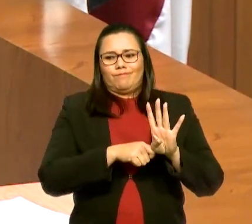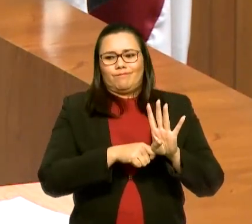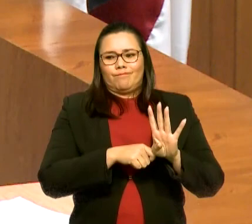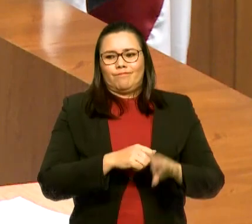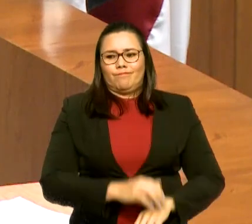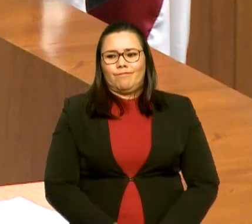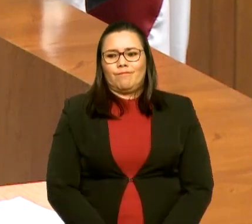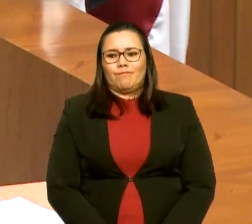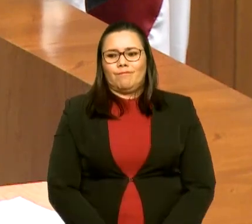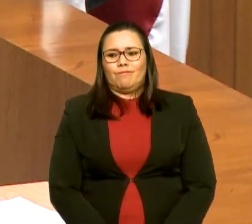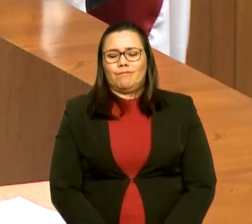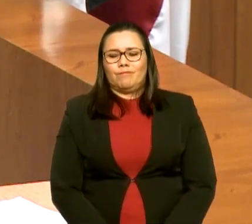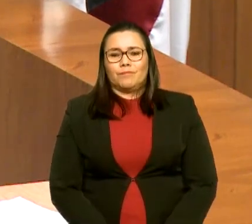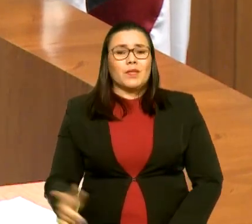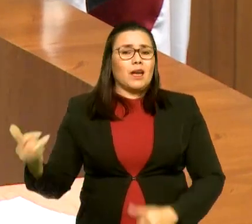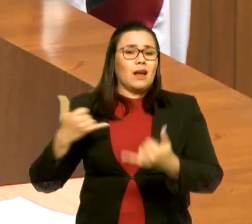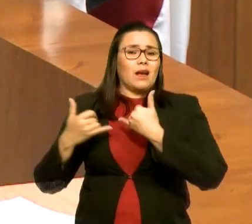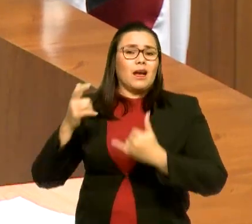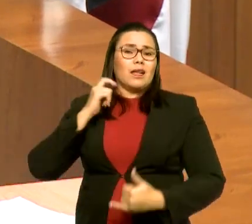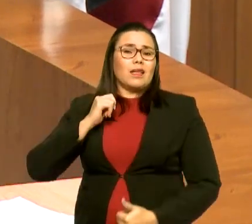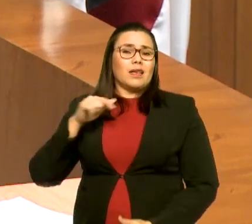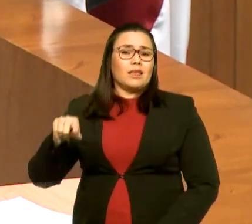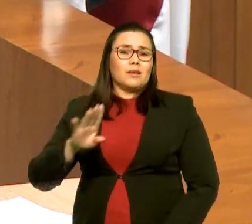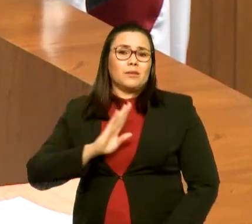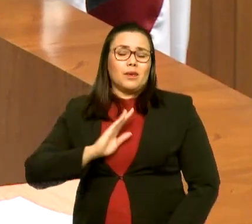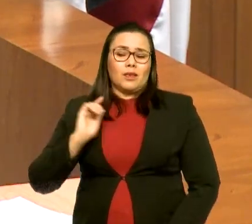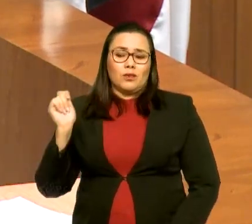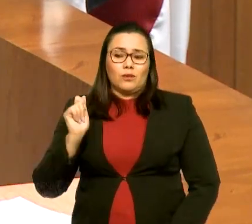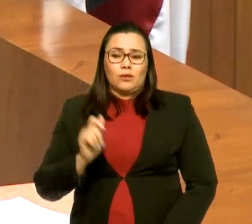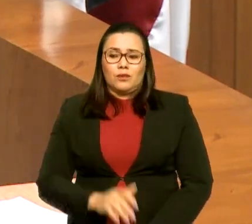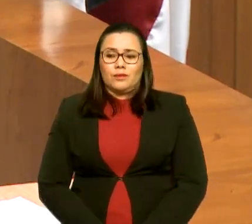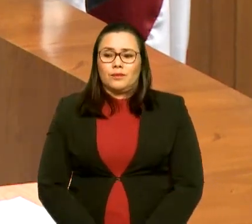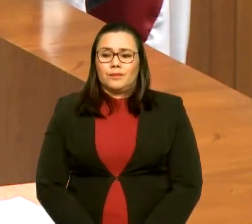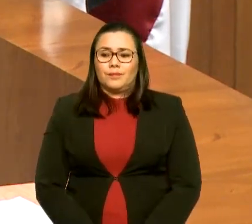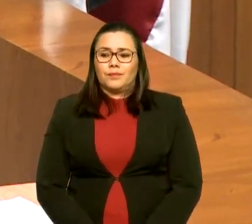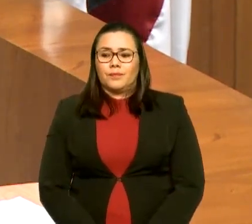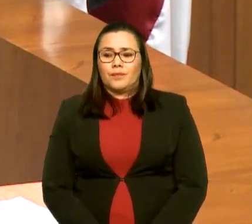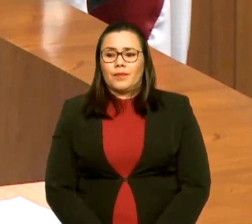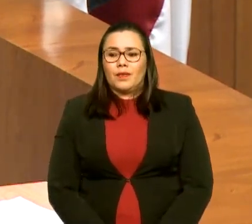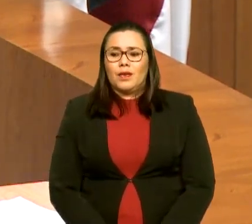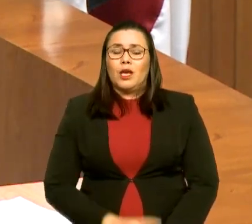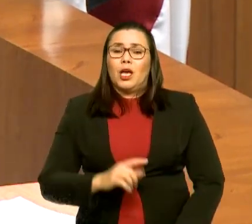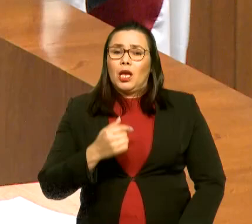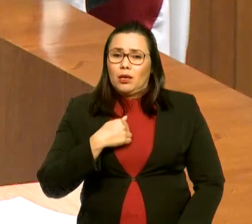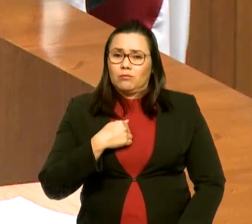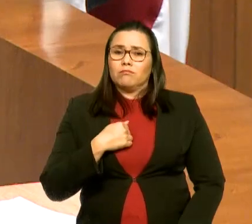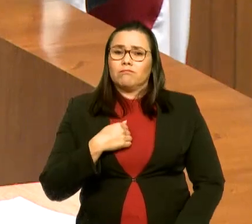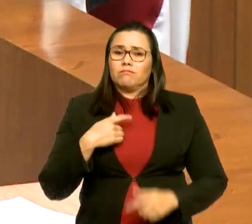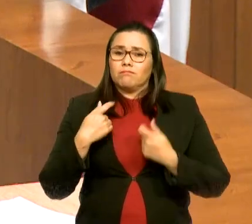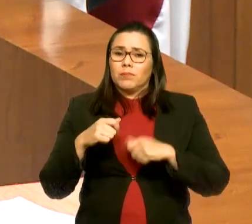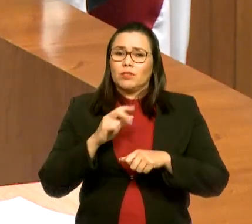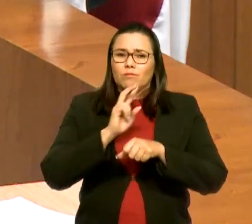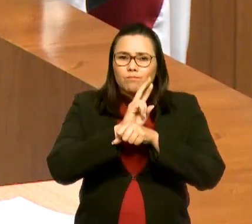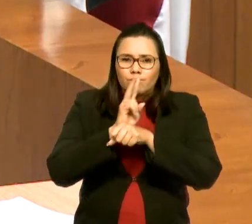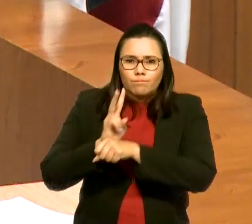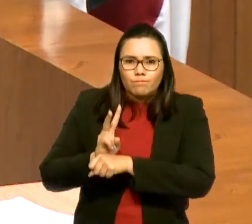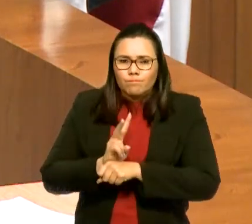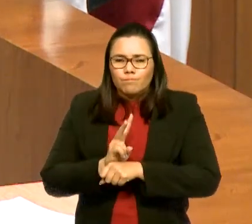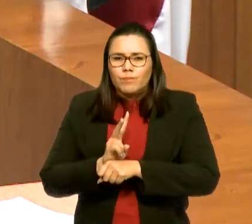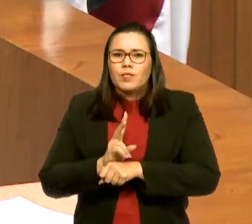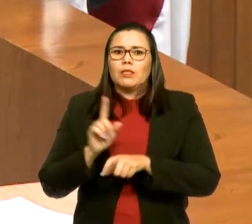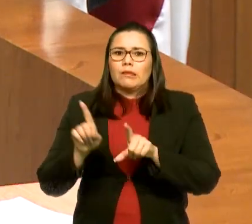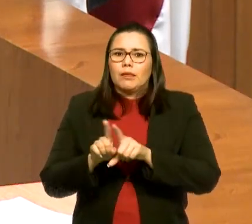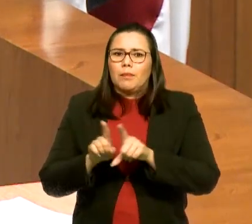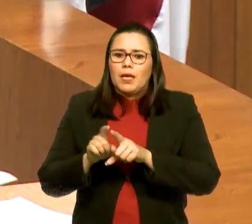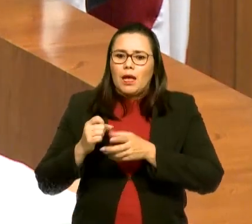Conforme me informou a delegada regional de Barra do Corda, doutora Ana Marisa, e precisamos acompanhar e proporcionar meios